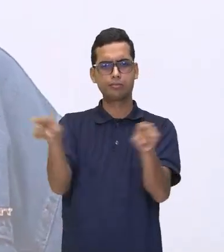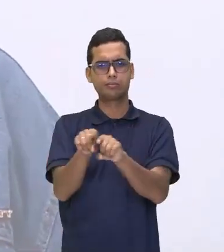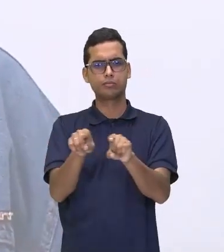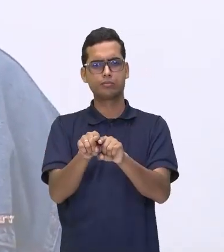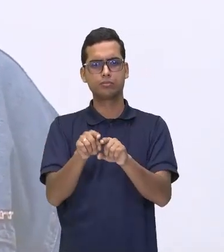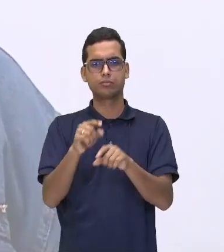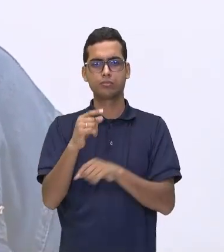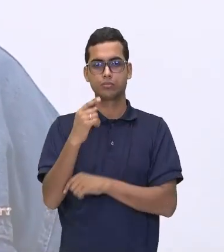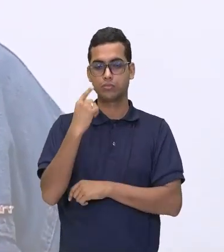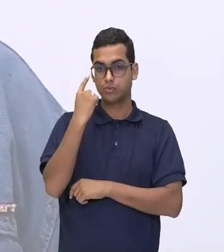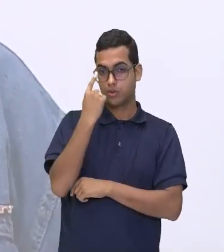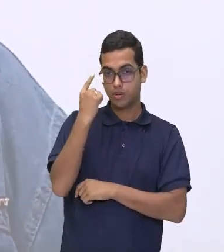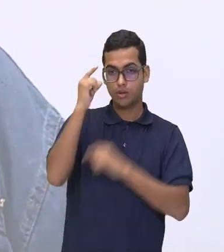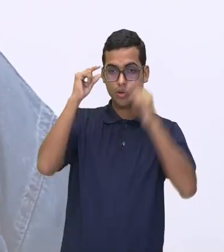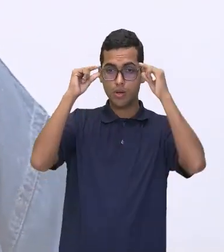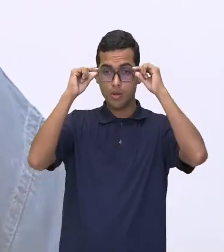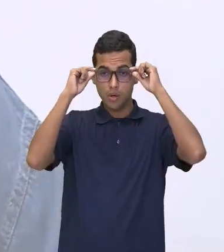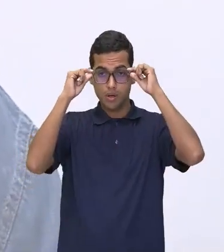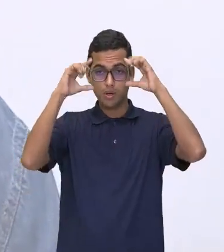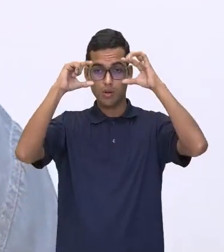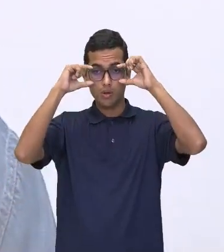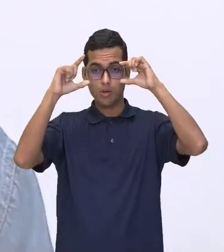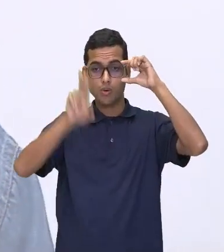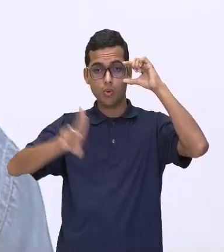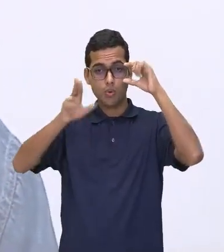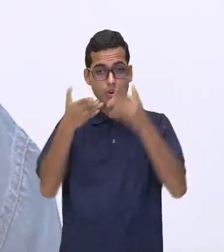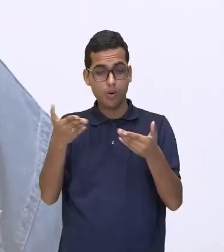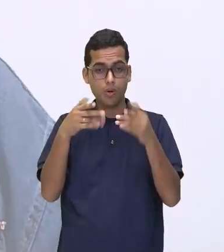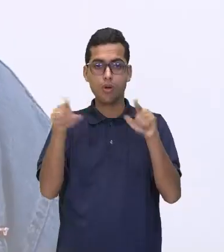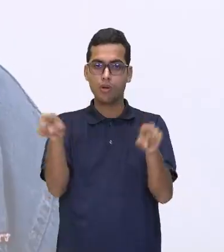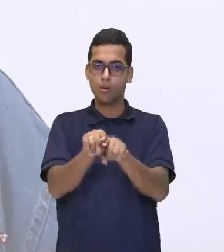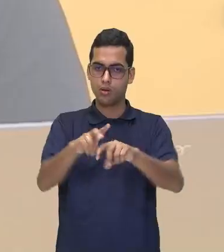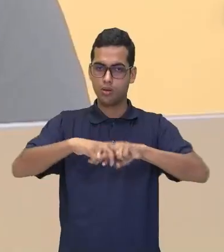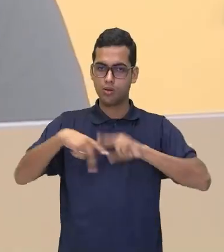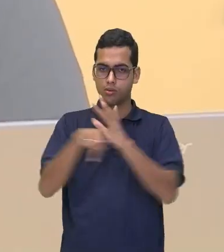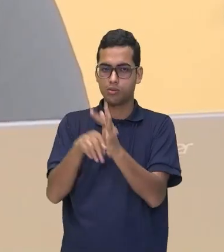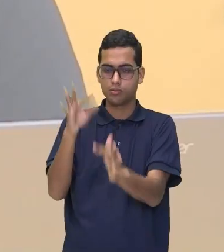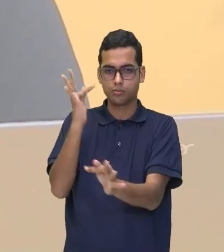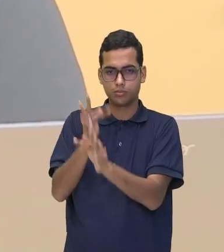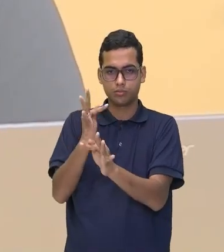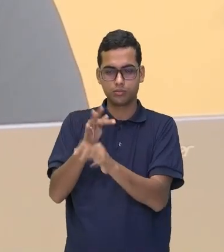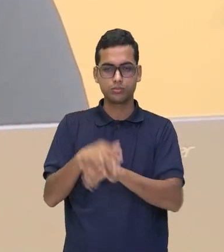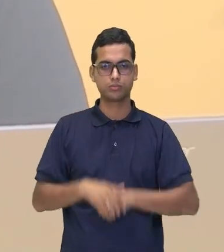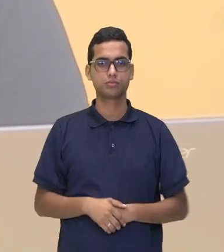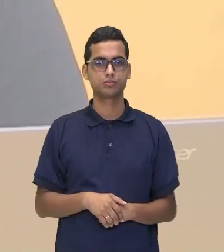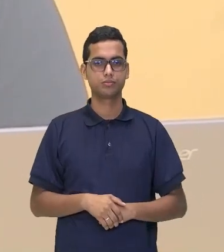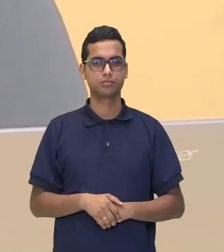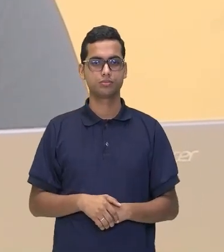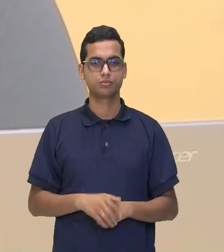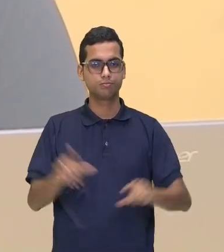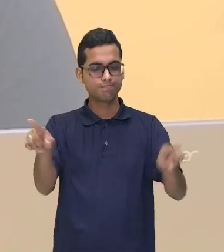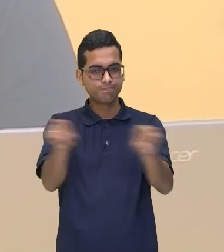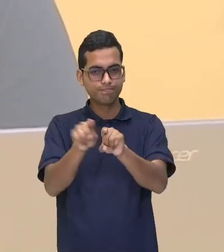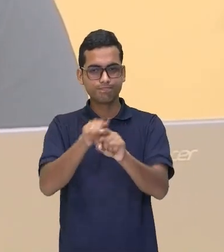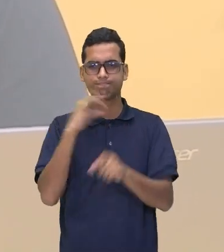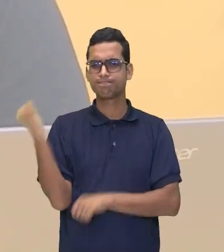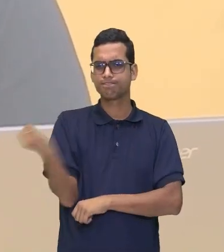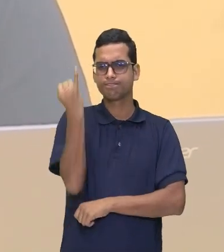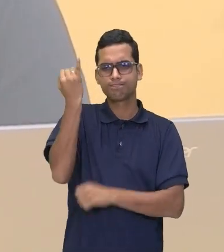exemplo, essa lente que eu estou utilizando agora, eu acho que deve ser graças à física, né? A importância de se estudar